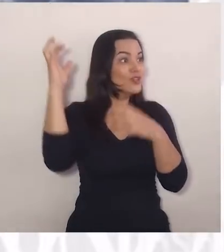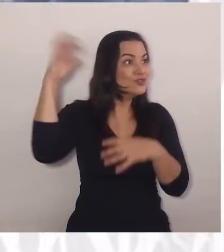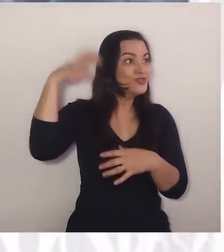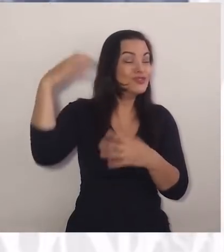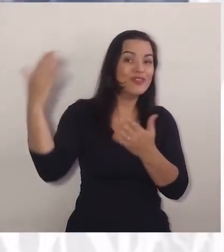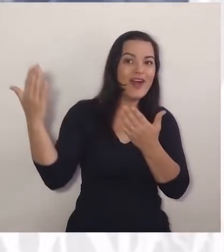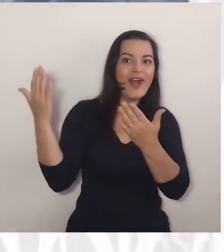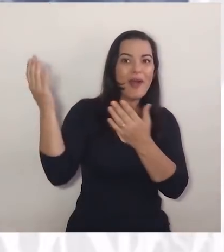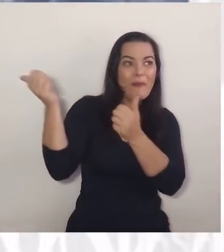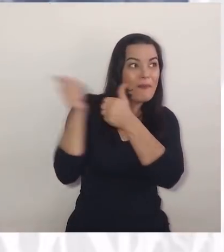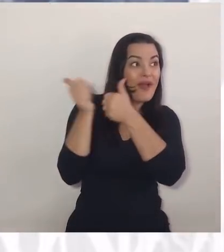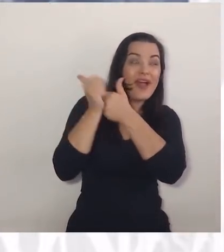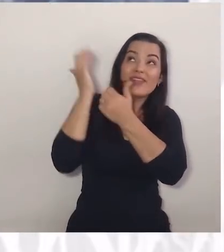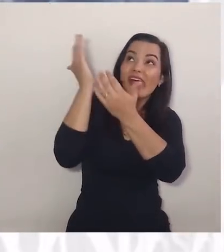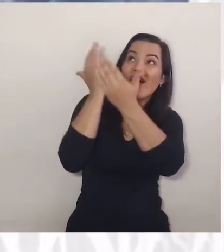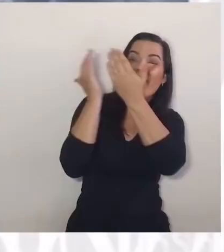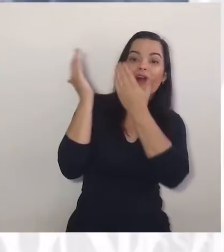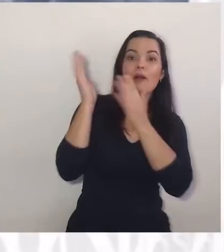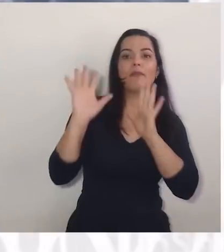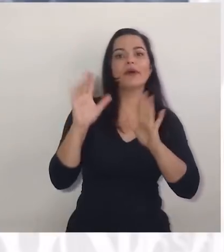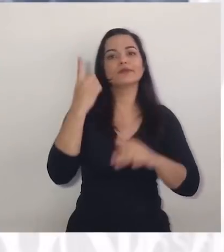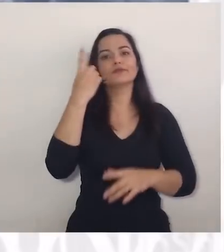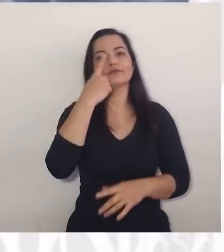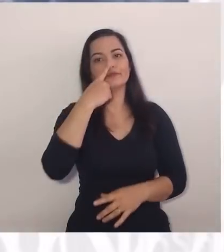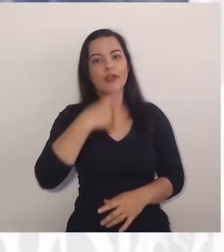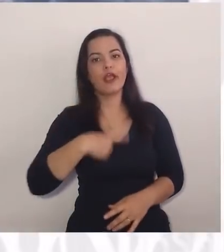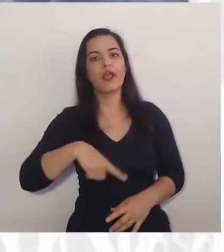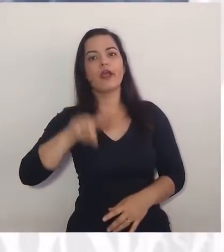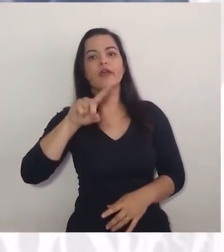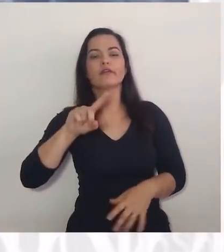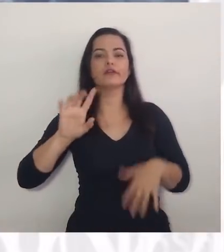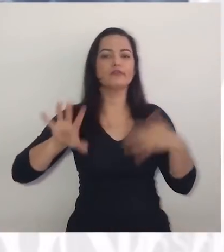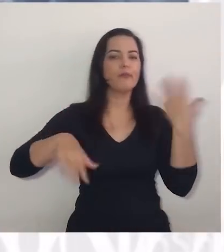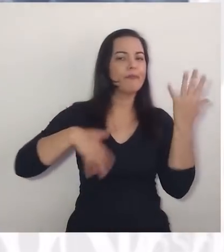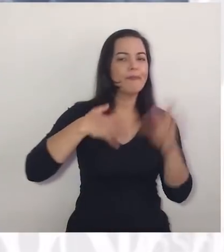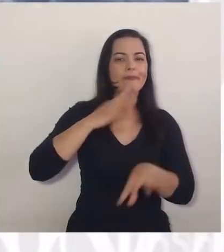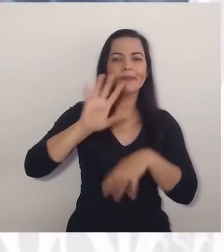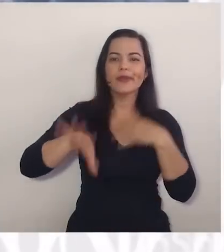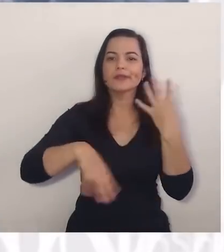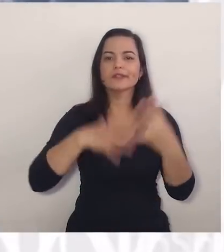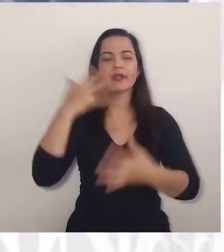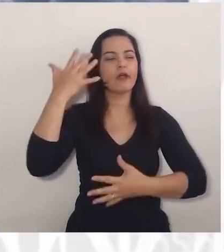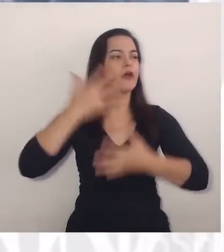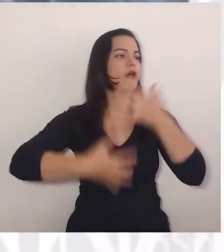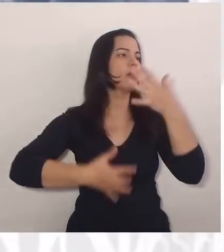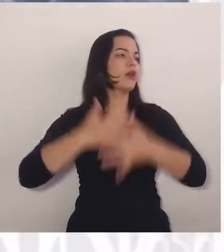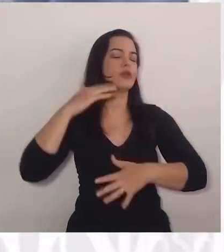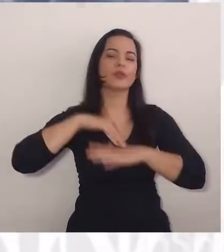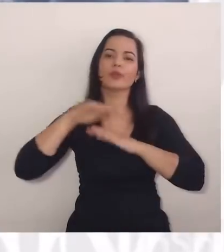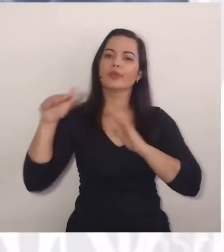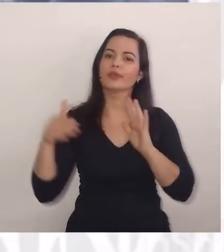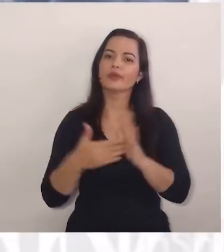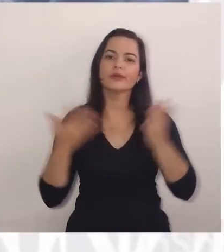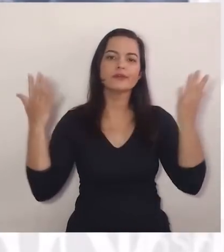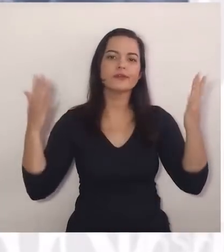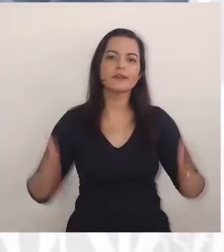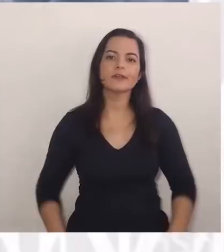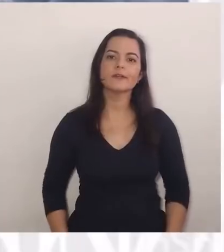estavam se aproximando. Só que um elefante desengonçado atrapalhou